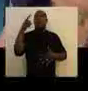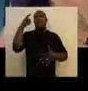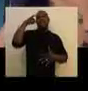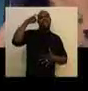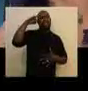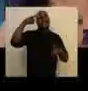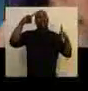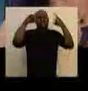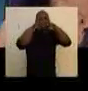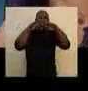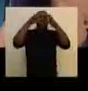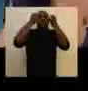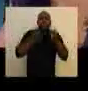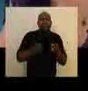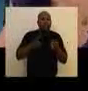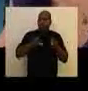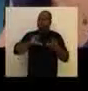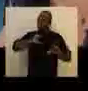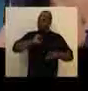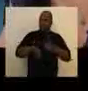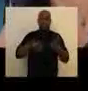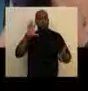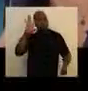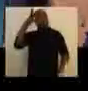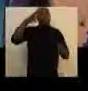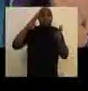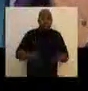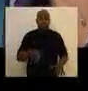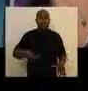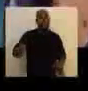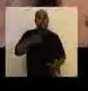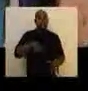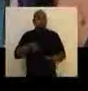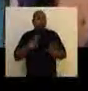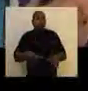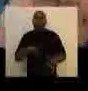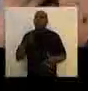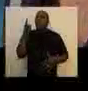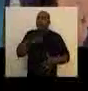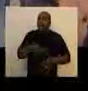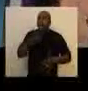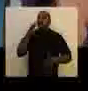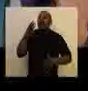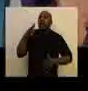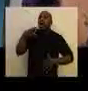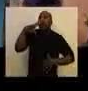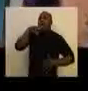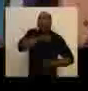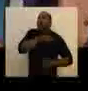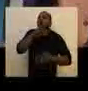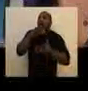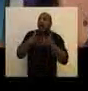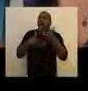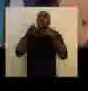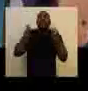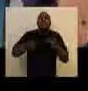dificuldade, na verdade, virou solução, assim, diante dos nossos olhos, sabe? A gente foi vendo que tudo é possível, não